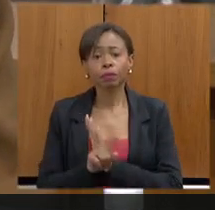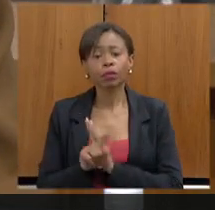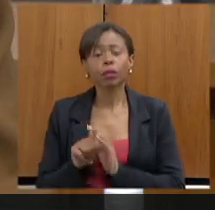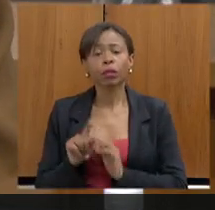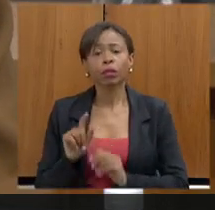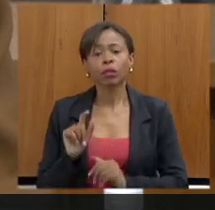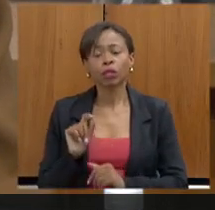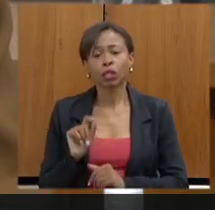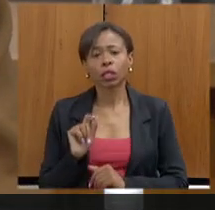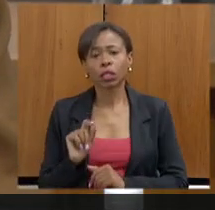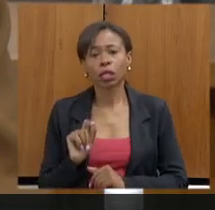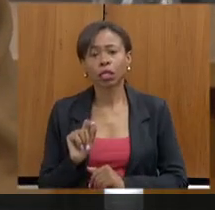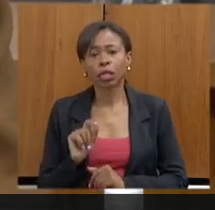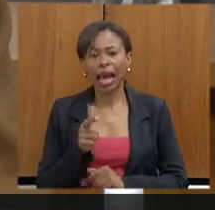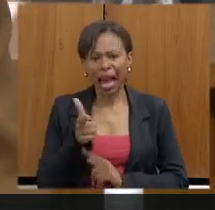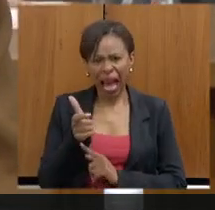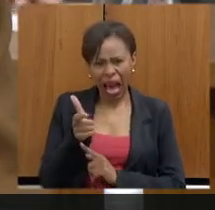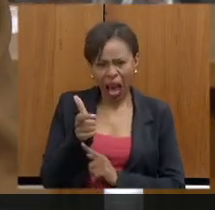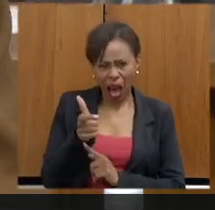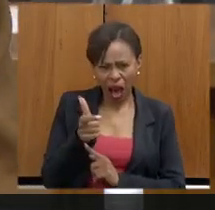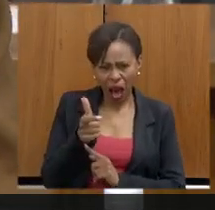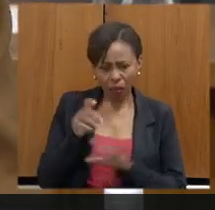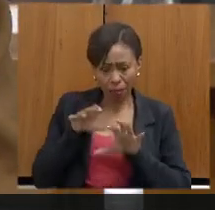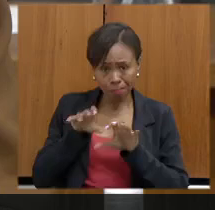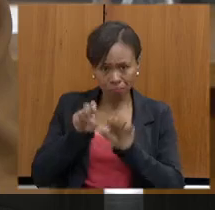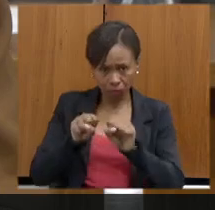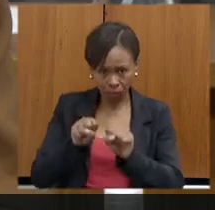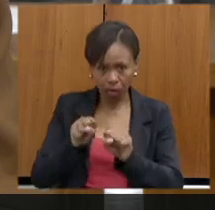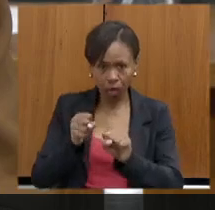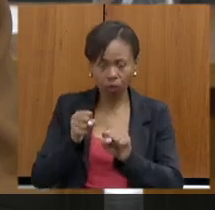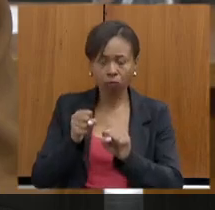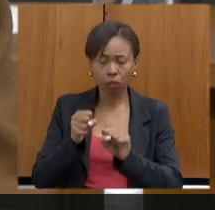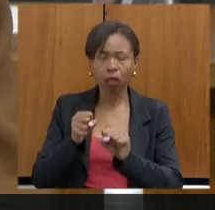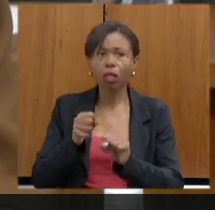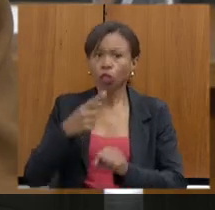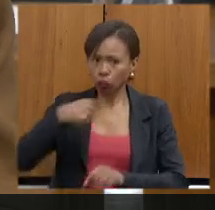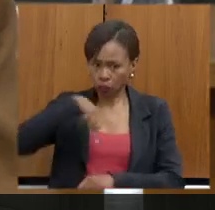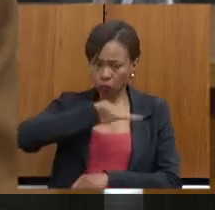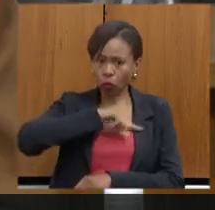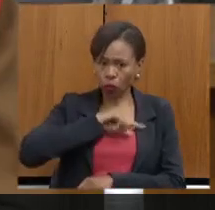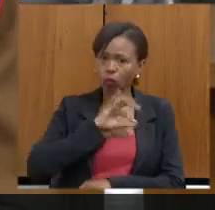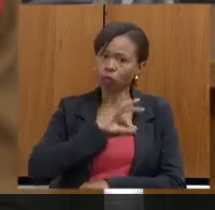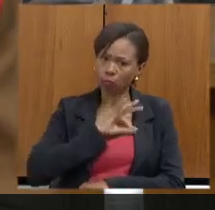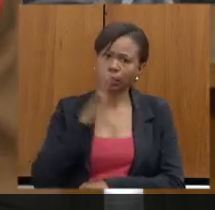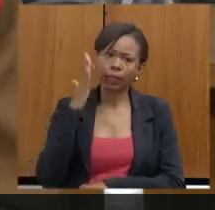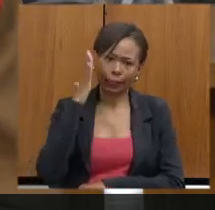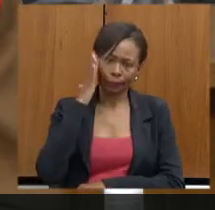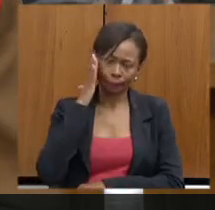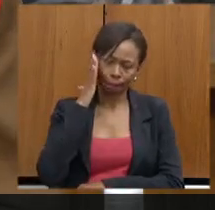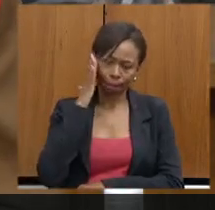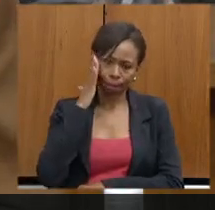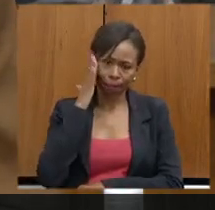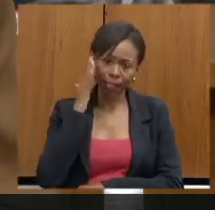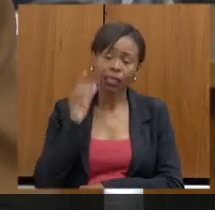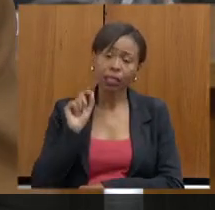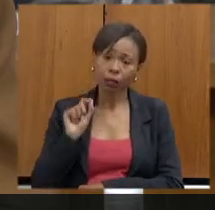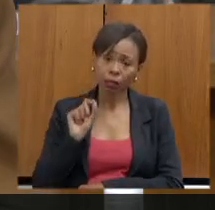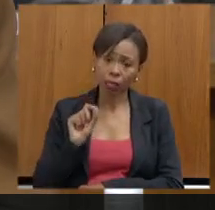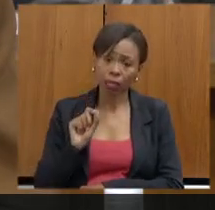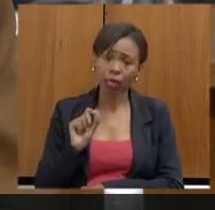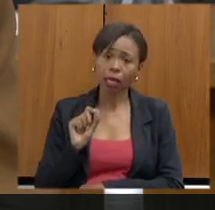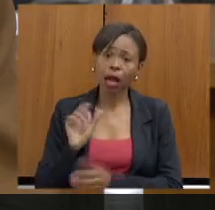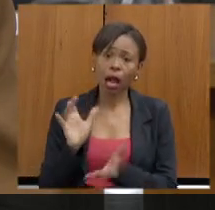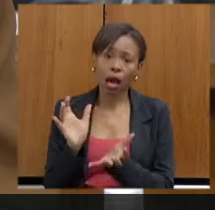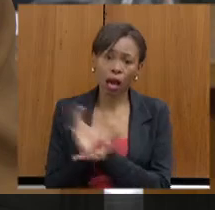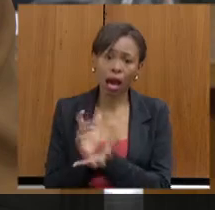sobre o apreensões de armas é nós realmente sabemos que a as armas né